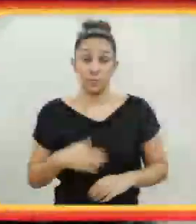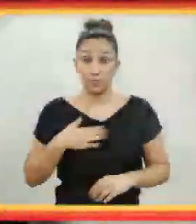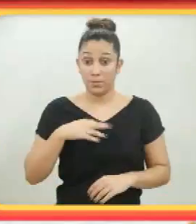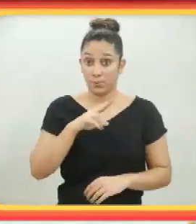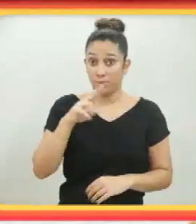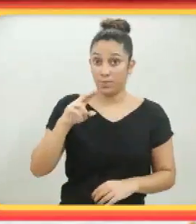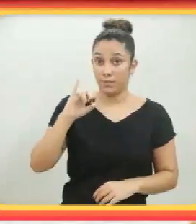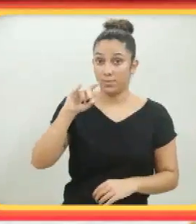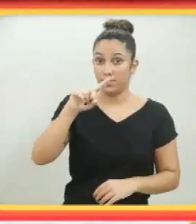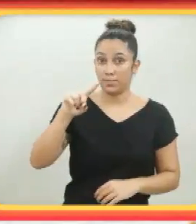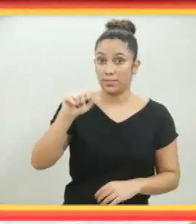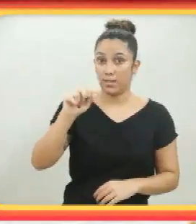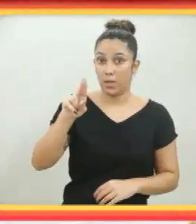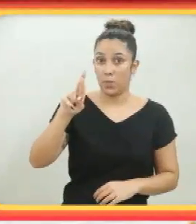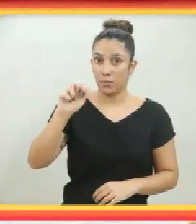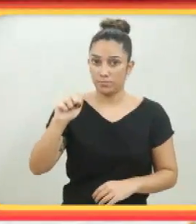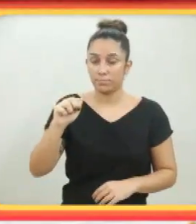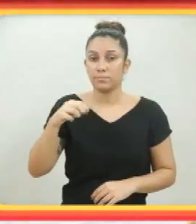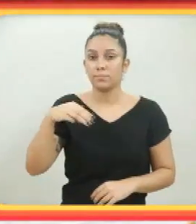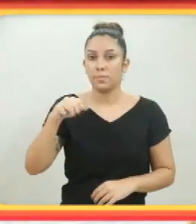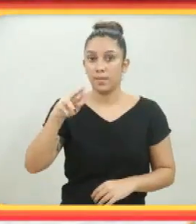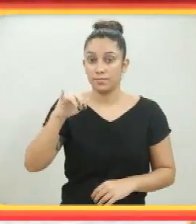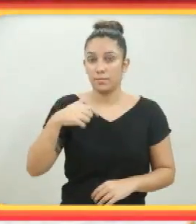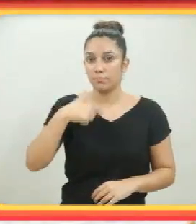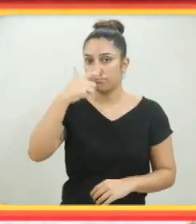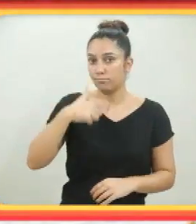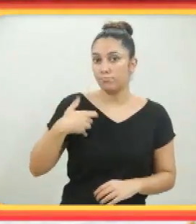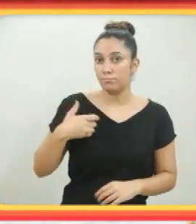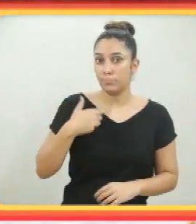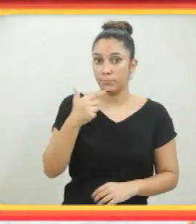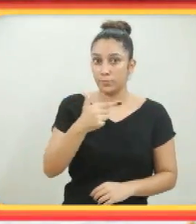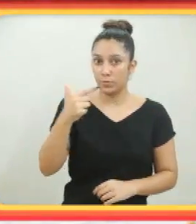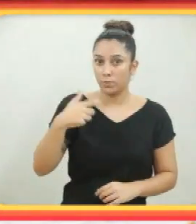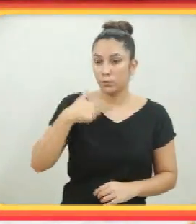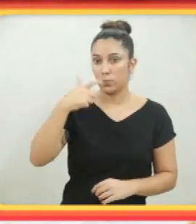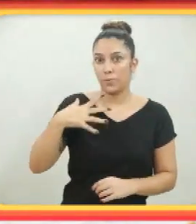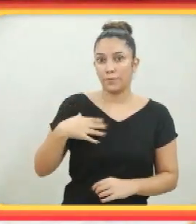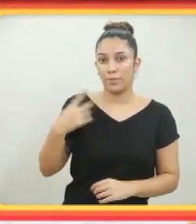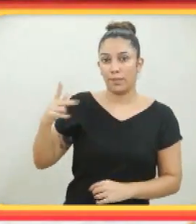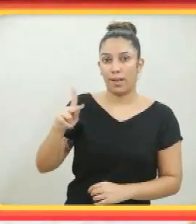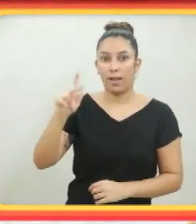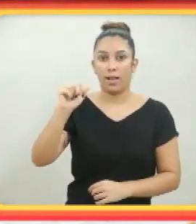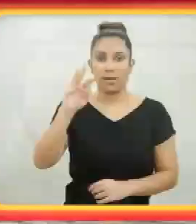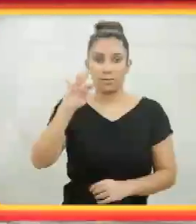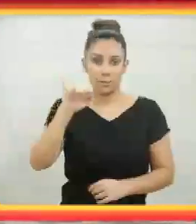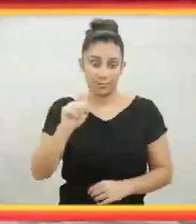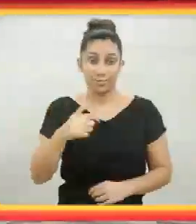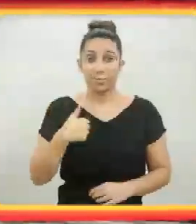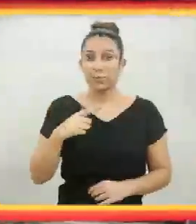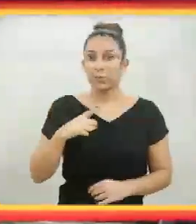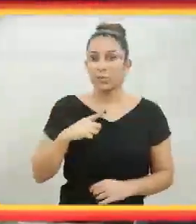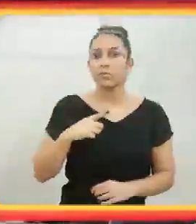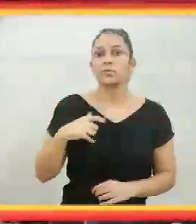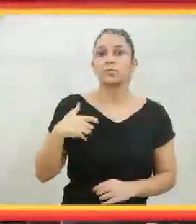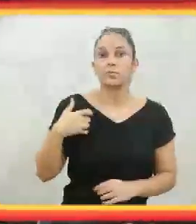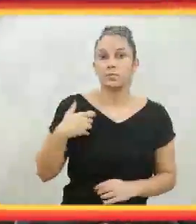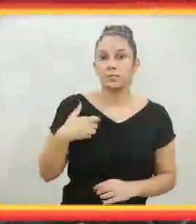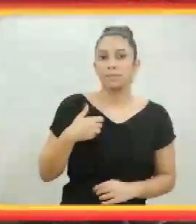Meu nome é Isaura Maria. Eu tenho 22 anos e sou filha da Kátia Cristina. Eu